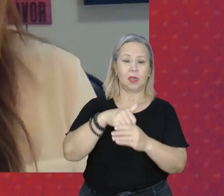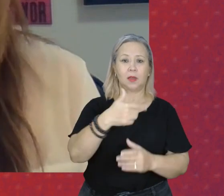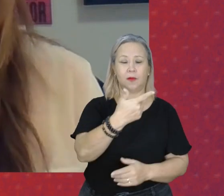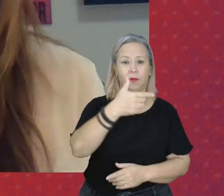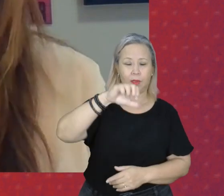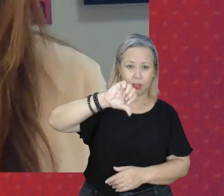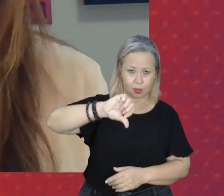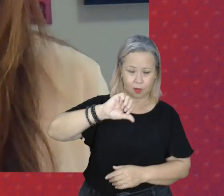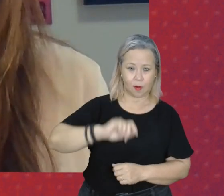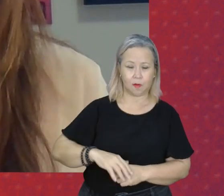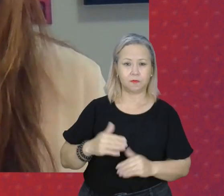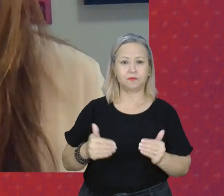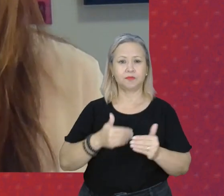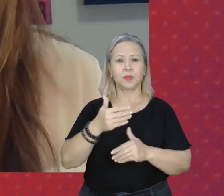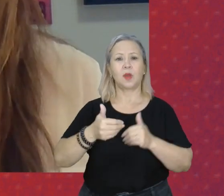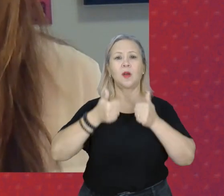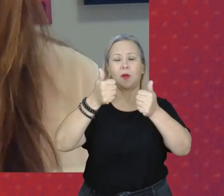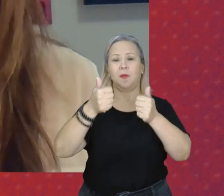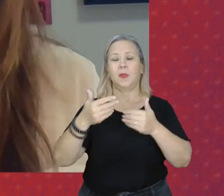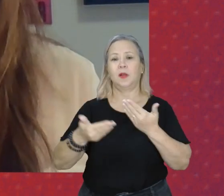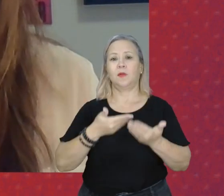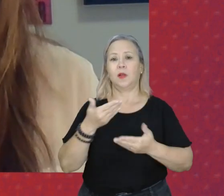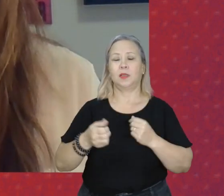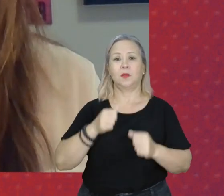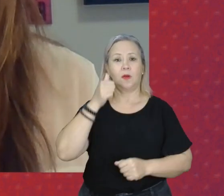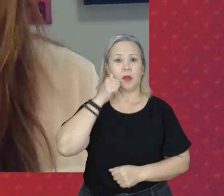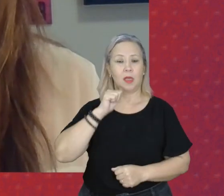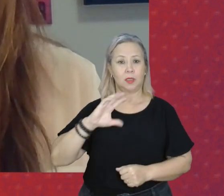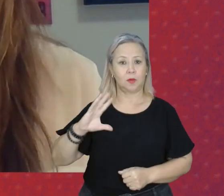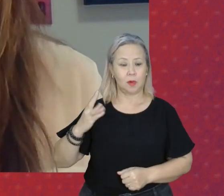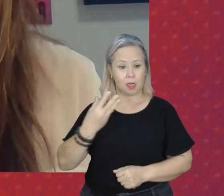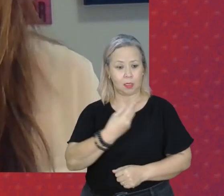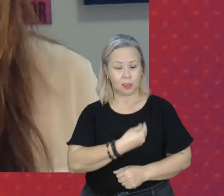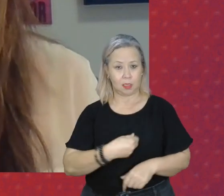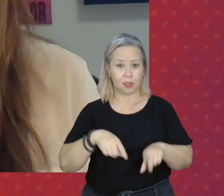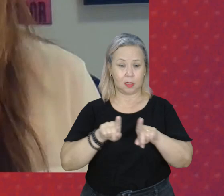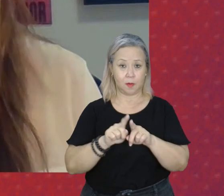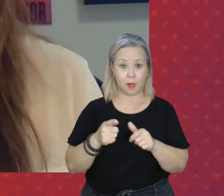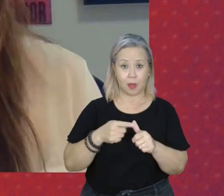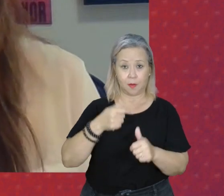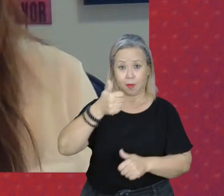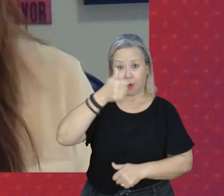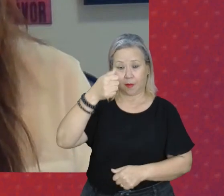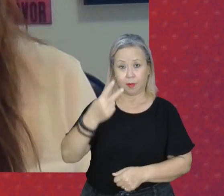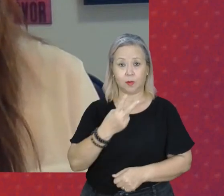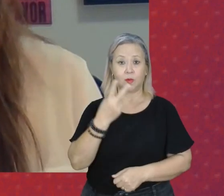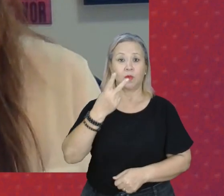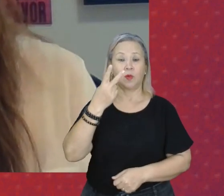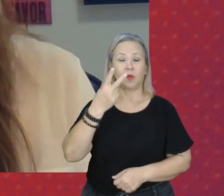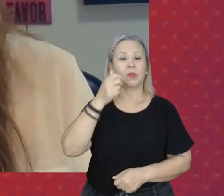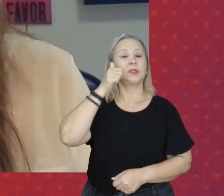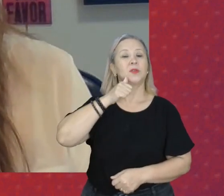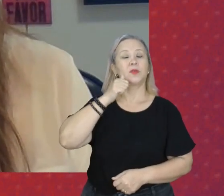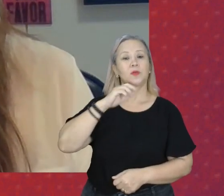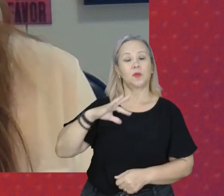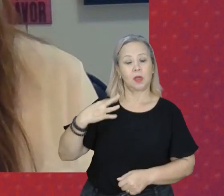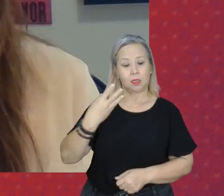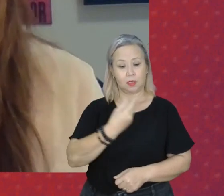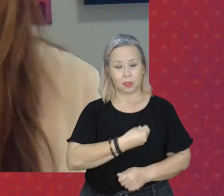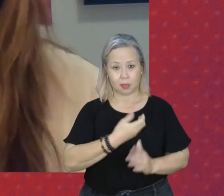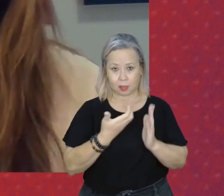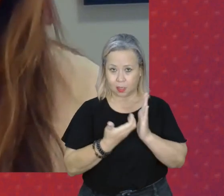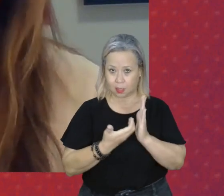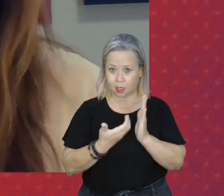também um grande avanço com relação às mulheres trans, a gente vai ter pela primeira vez 2 mulheres trans na Câmara Federal,